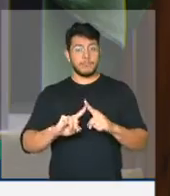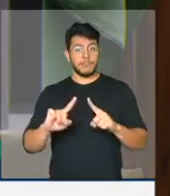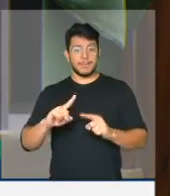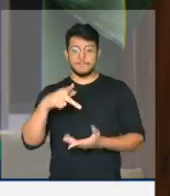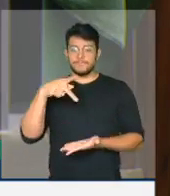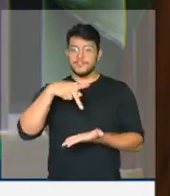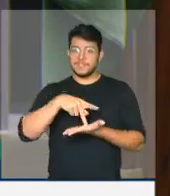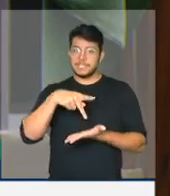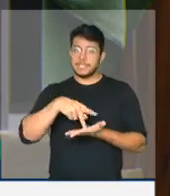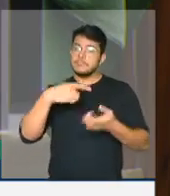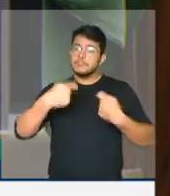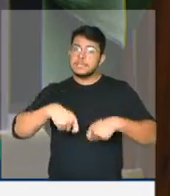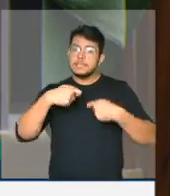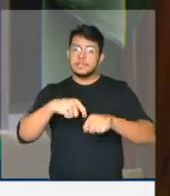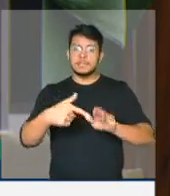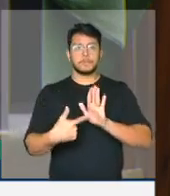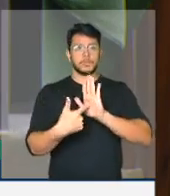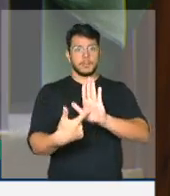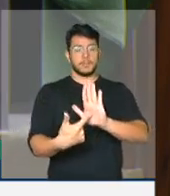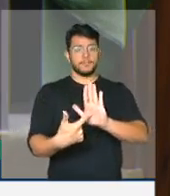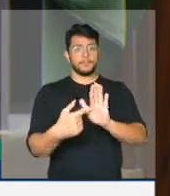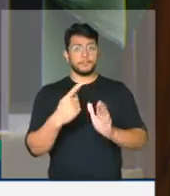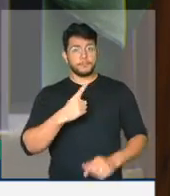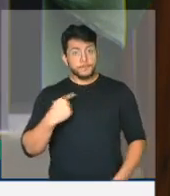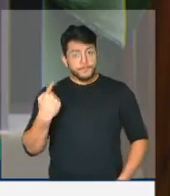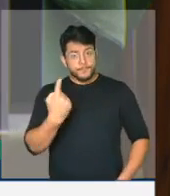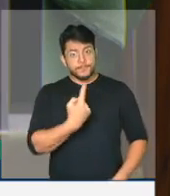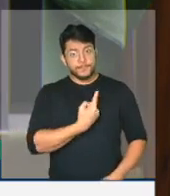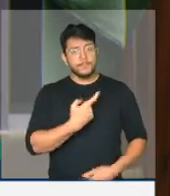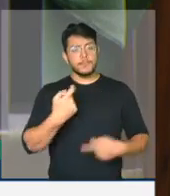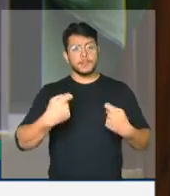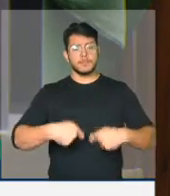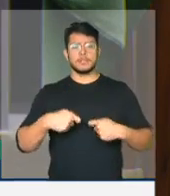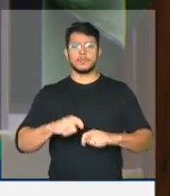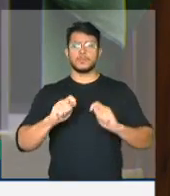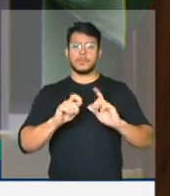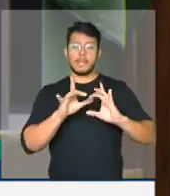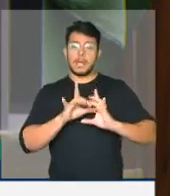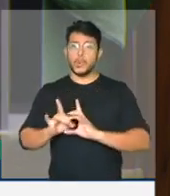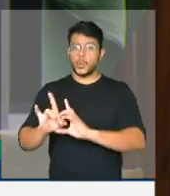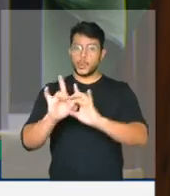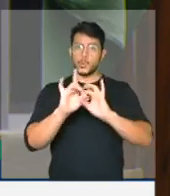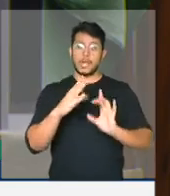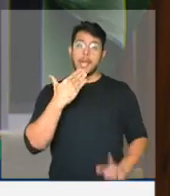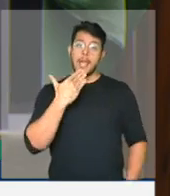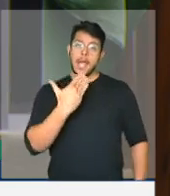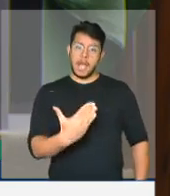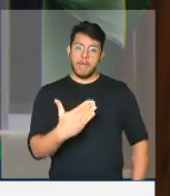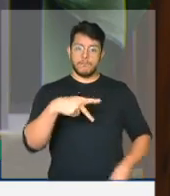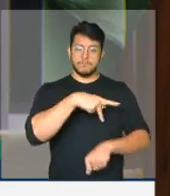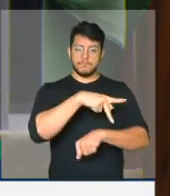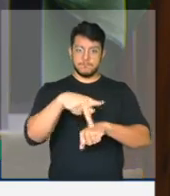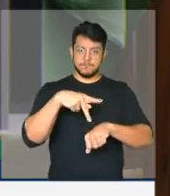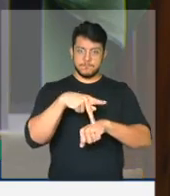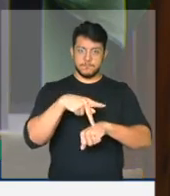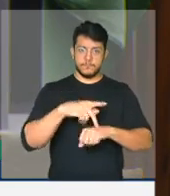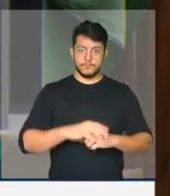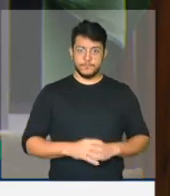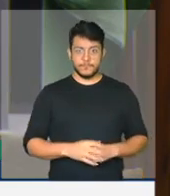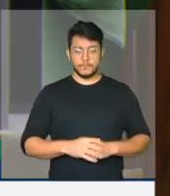ser enganadas. Nós devemos nos unir pelo país e não criar esses factoides. Pois bem,